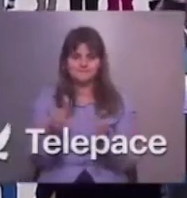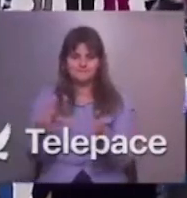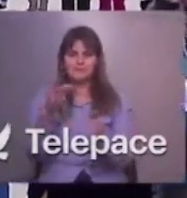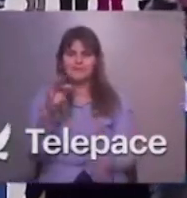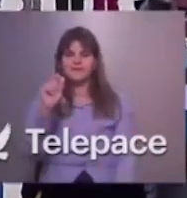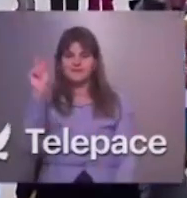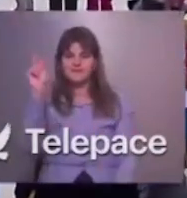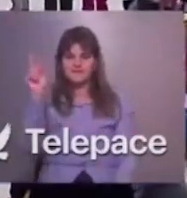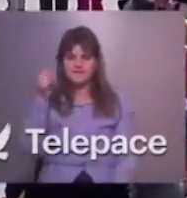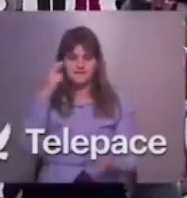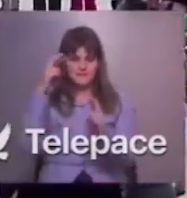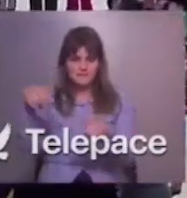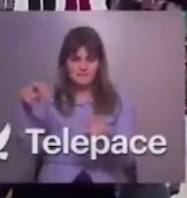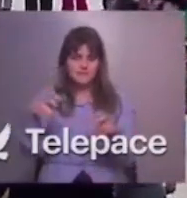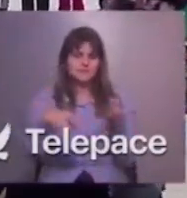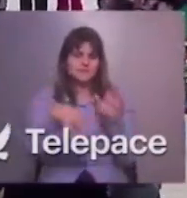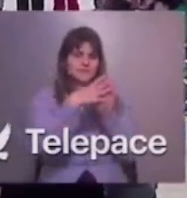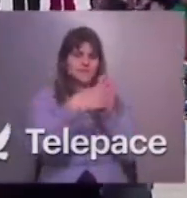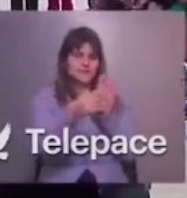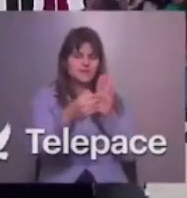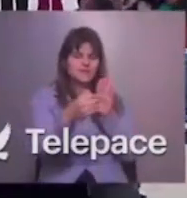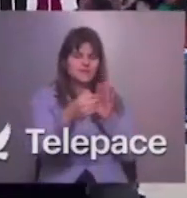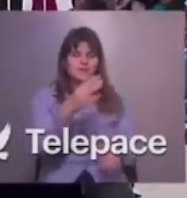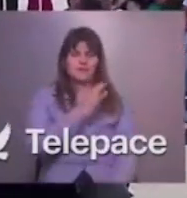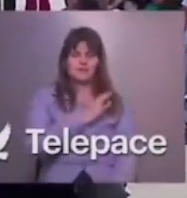Mistério da fé.